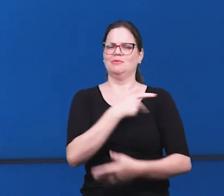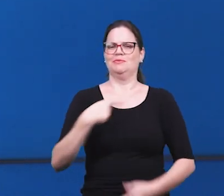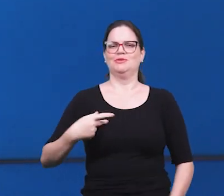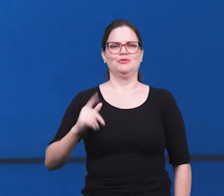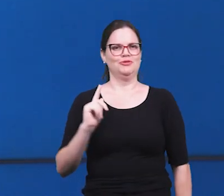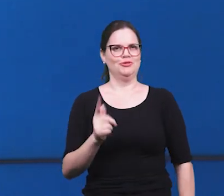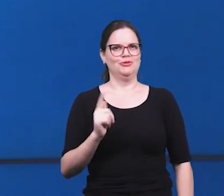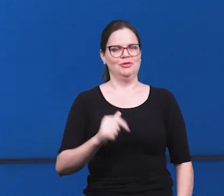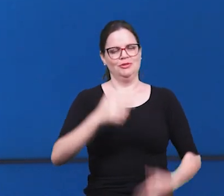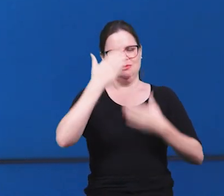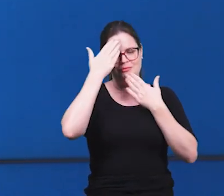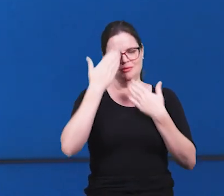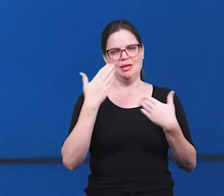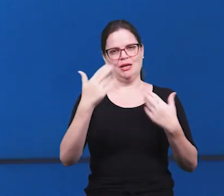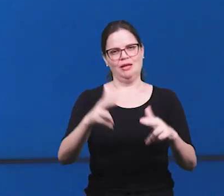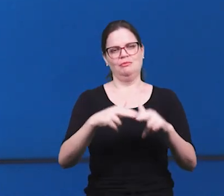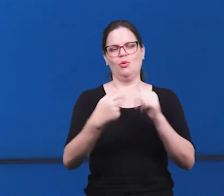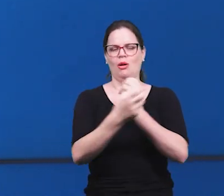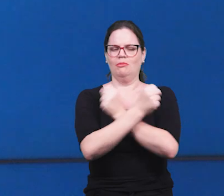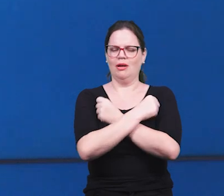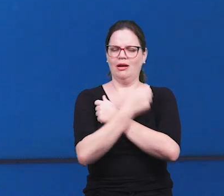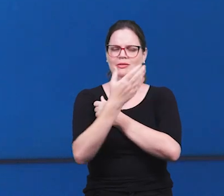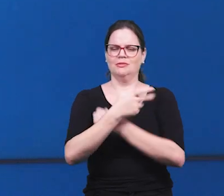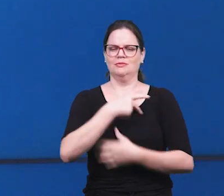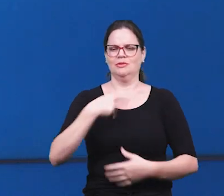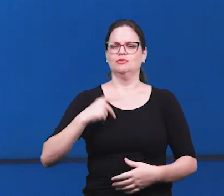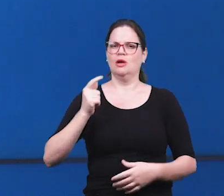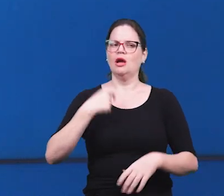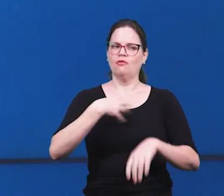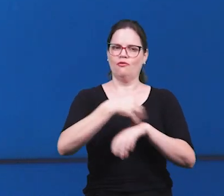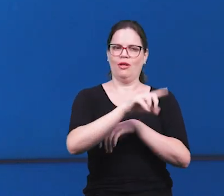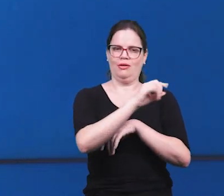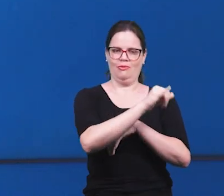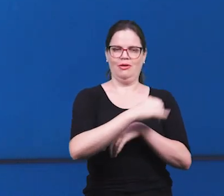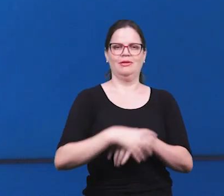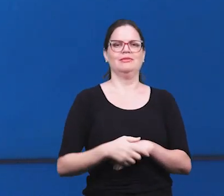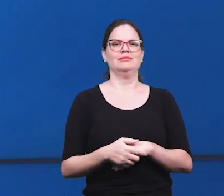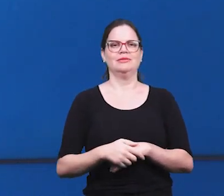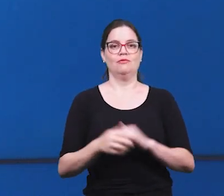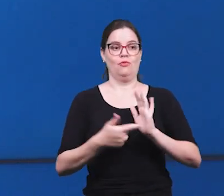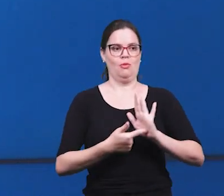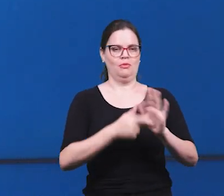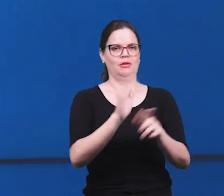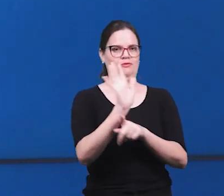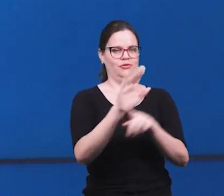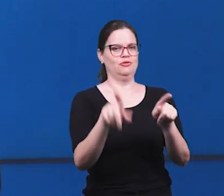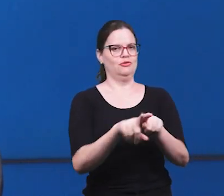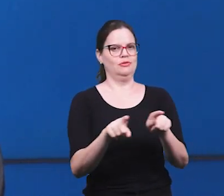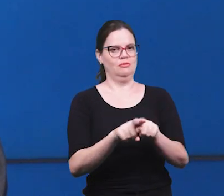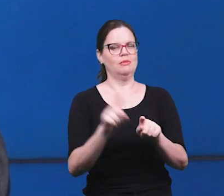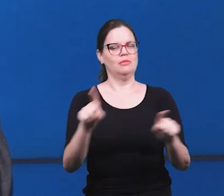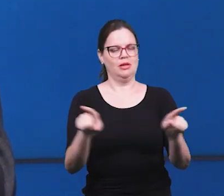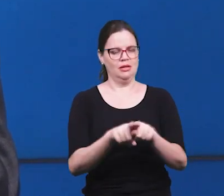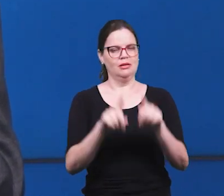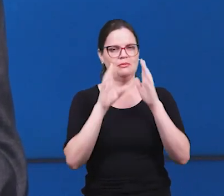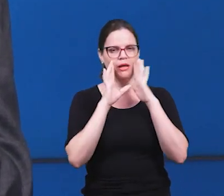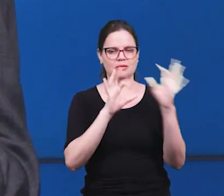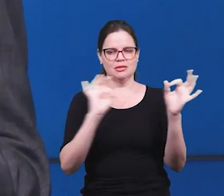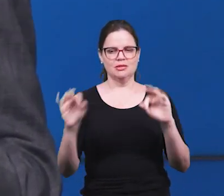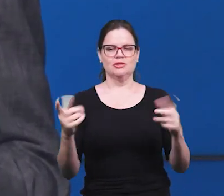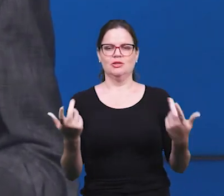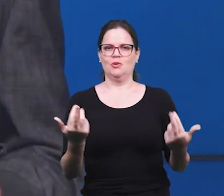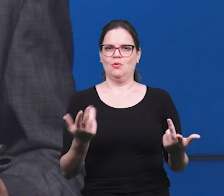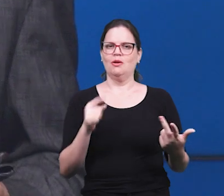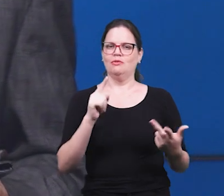pastor Gedeuti. Obrigado por esse abraço ao pastor Gedeuti. Eu vou transmitir para ele, vou mostrar o vídeo para ele poder ver